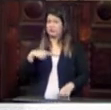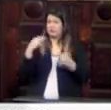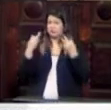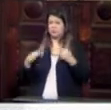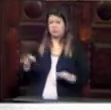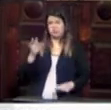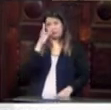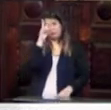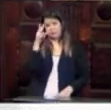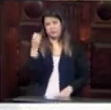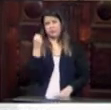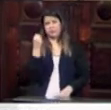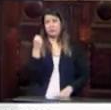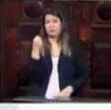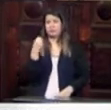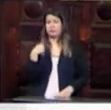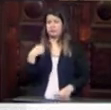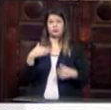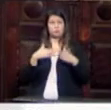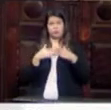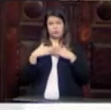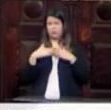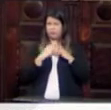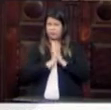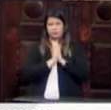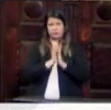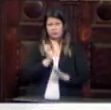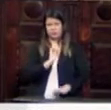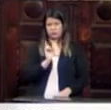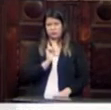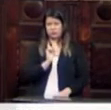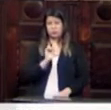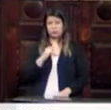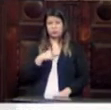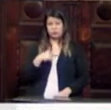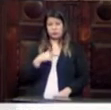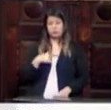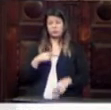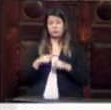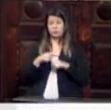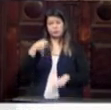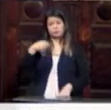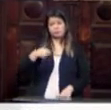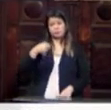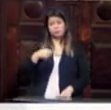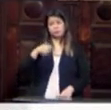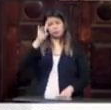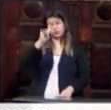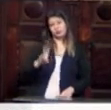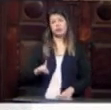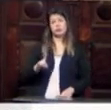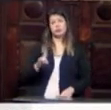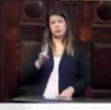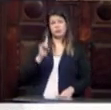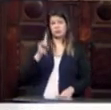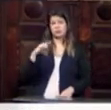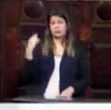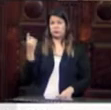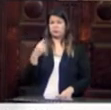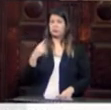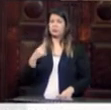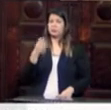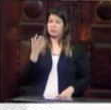elas estão fazendo aqui não estão pedindo favor algum a nenhum de nós. Estão fazendo a exigência de um direito fundamental. Querem